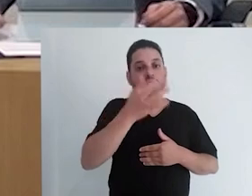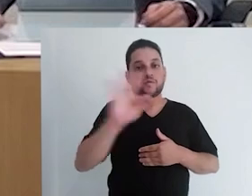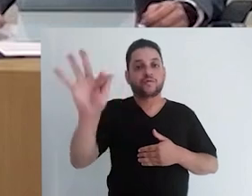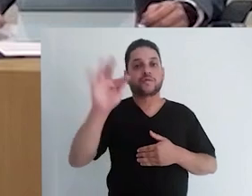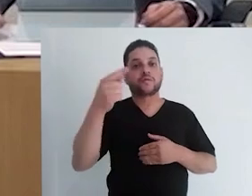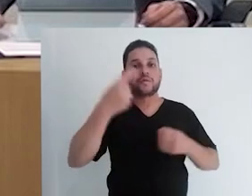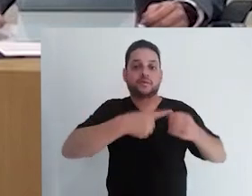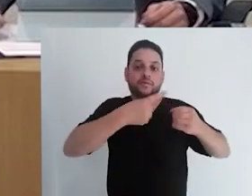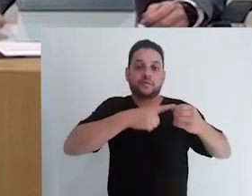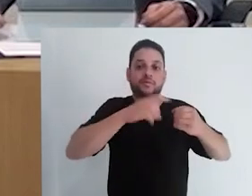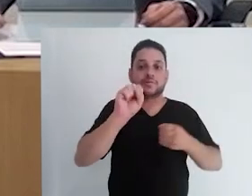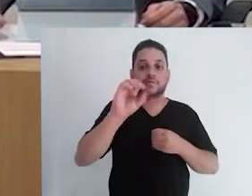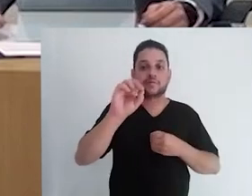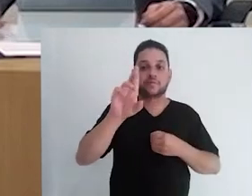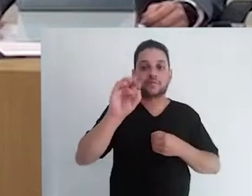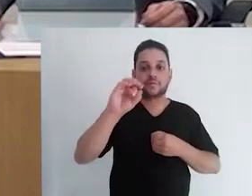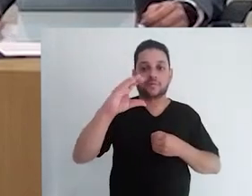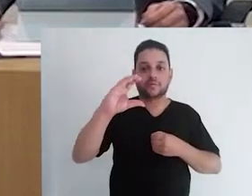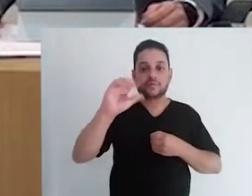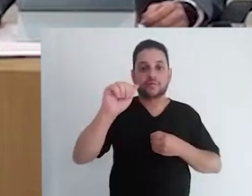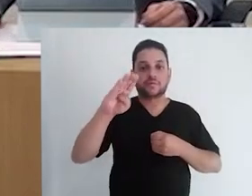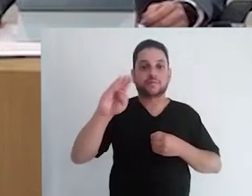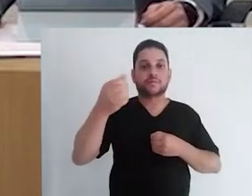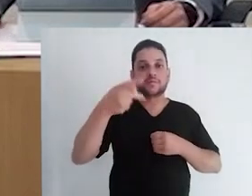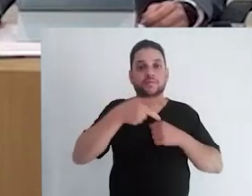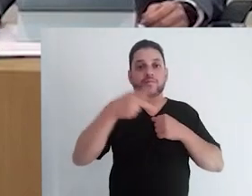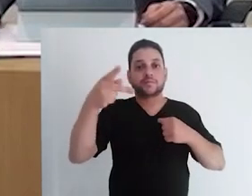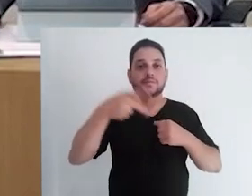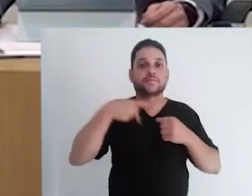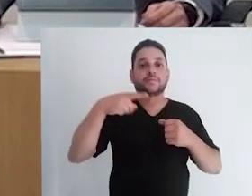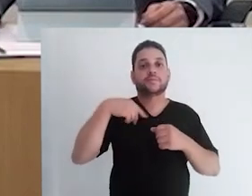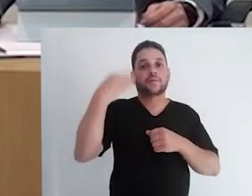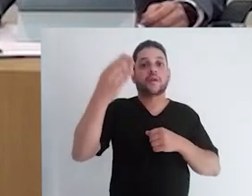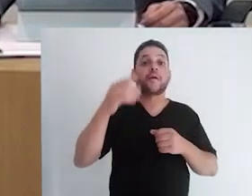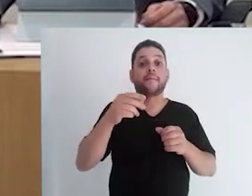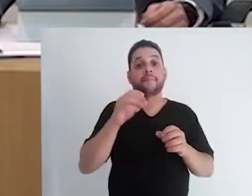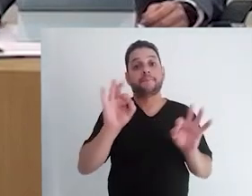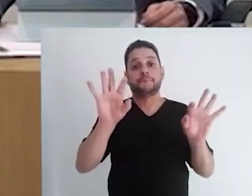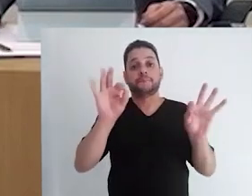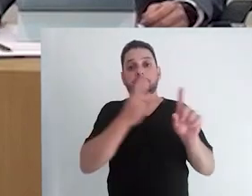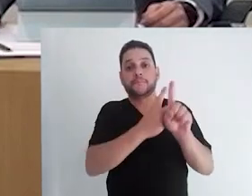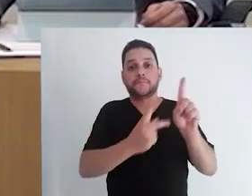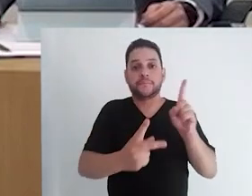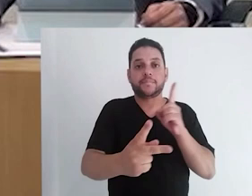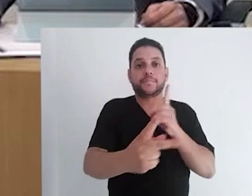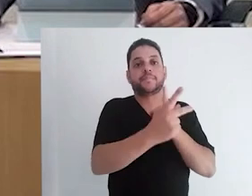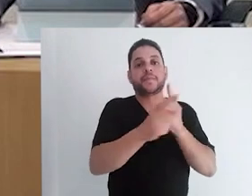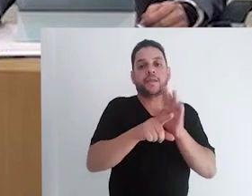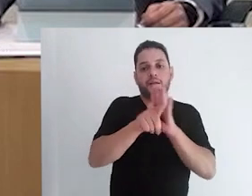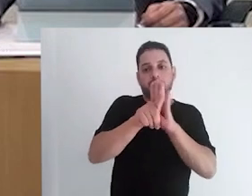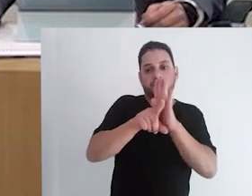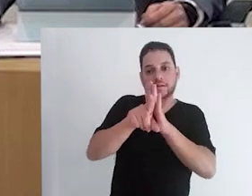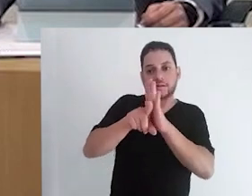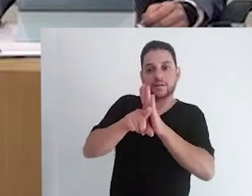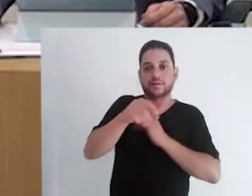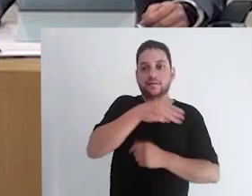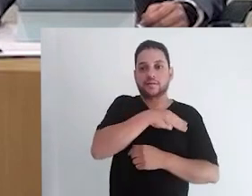Direito Internacional, especialista em Previdenciário. Foi advogado e analista do Ministério Público Federal.